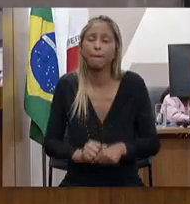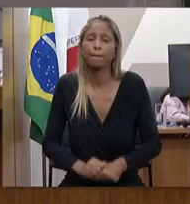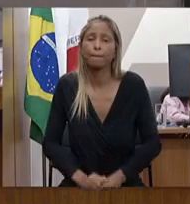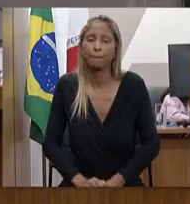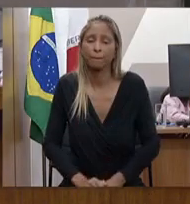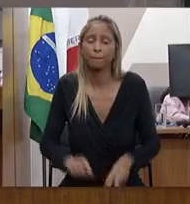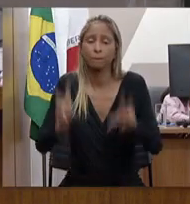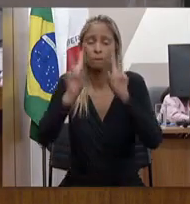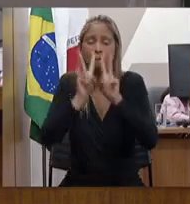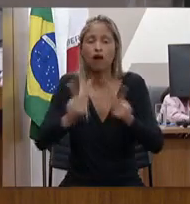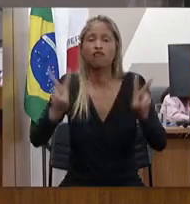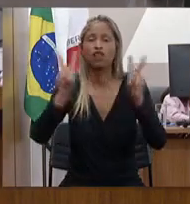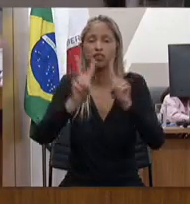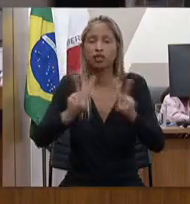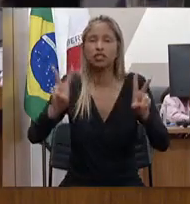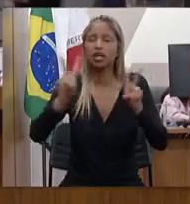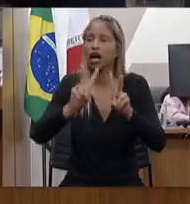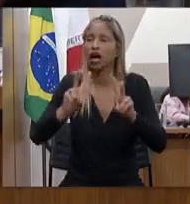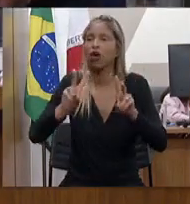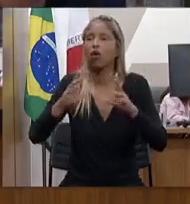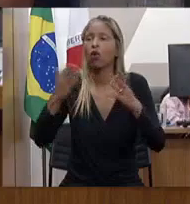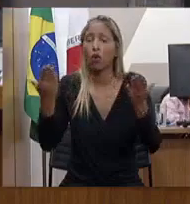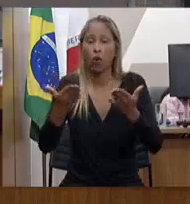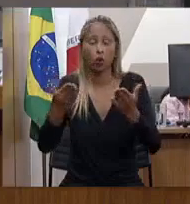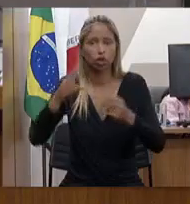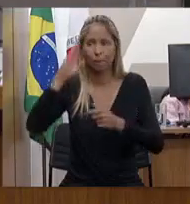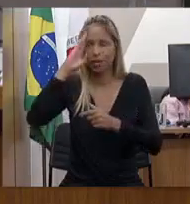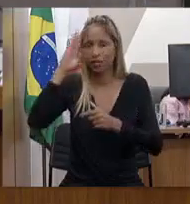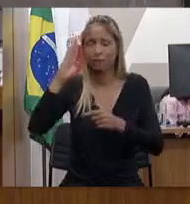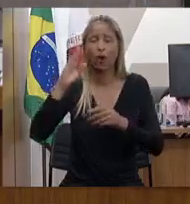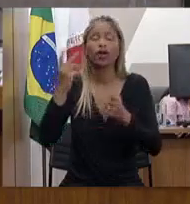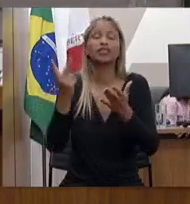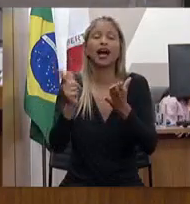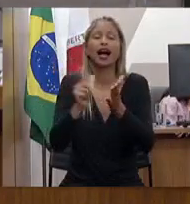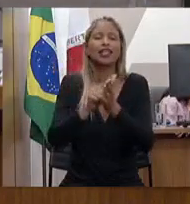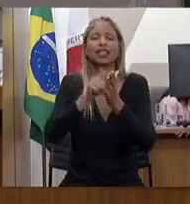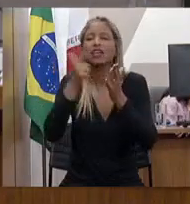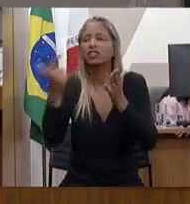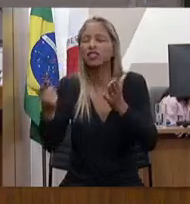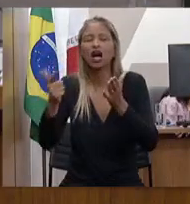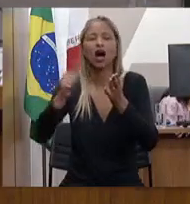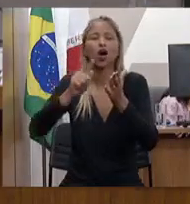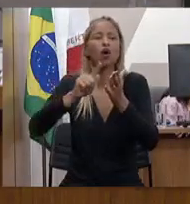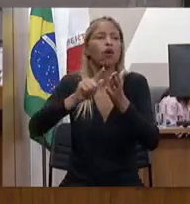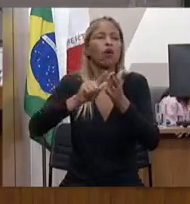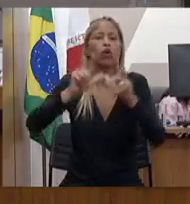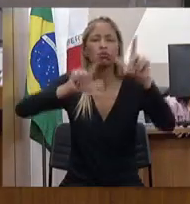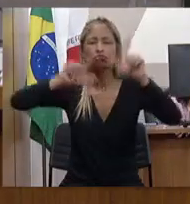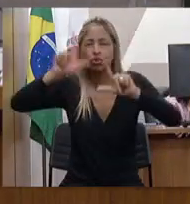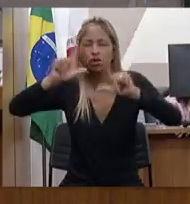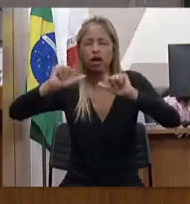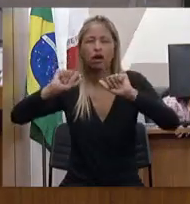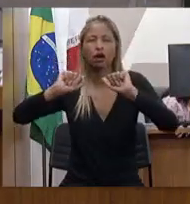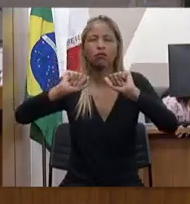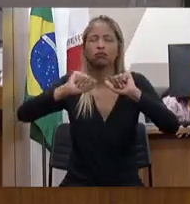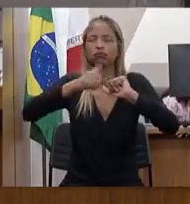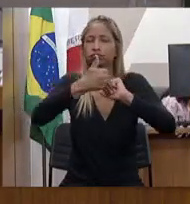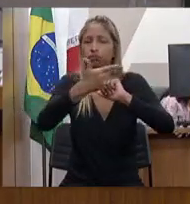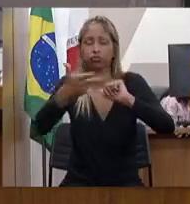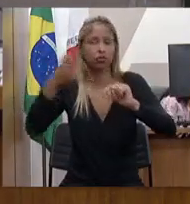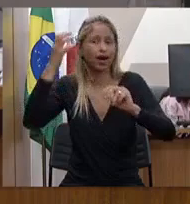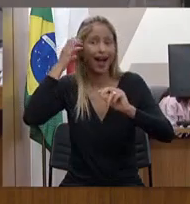visibilidade na mídia hoje O que vale é o que tá na mídia né então uma visibilidade Mundial muito interessante isso né